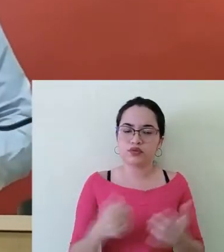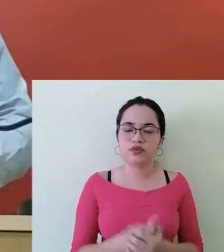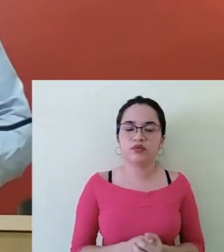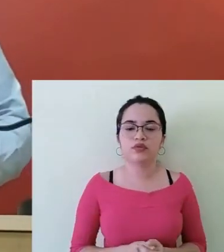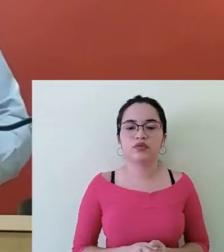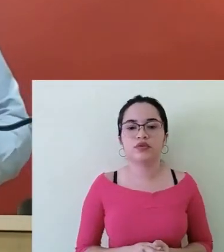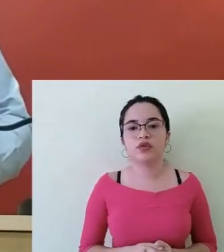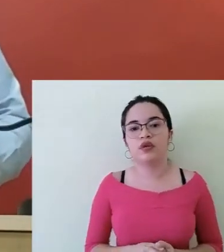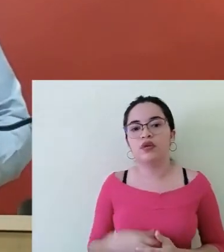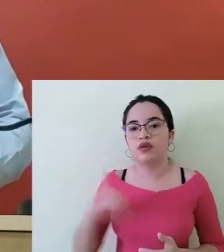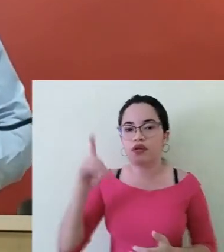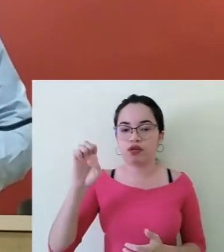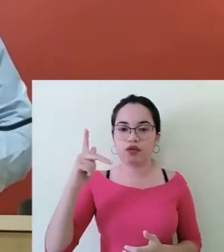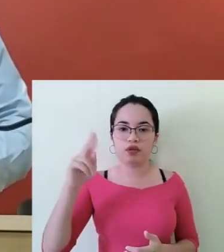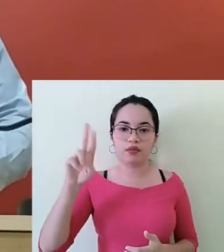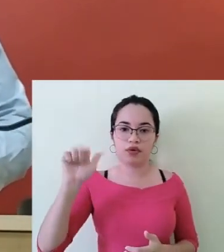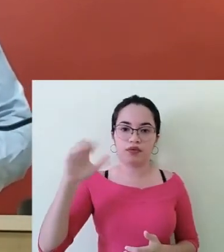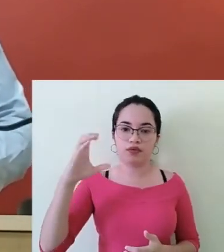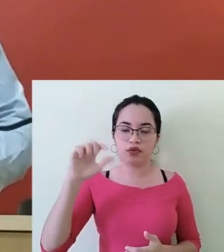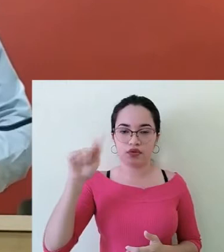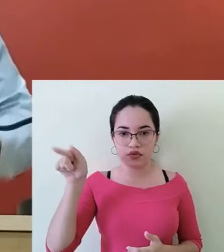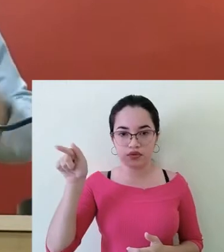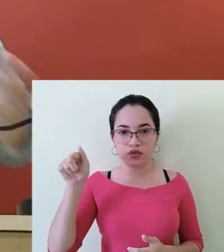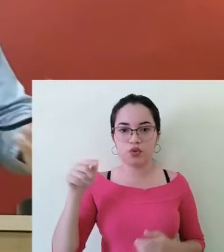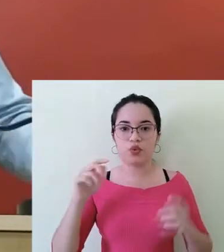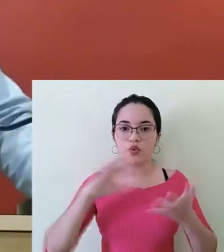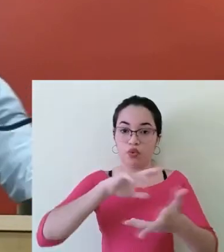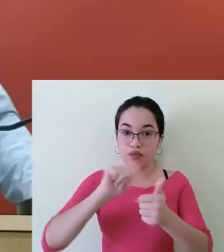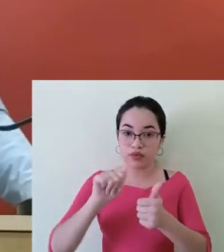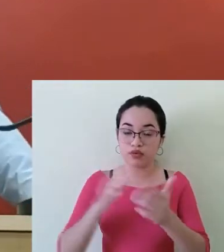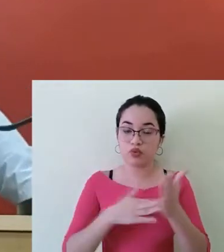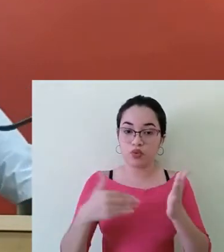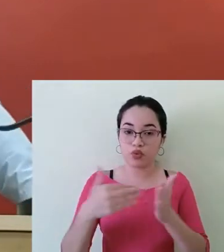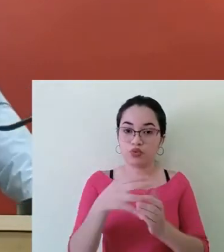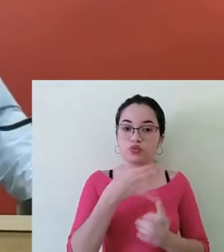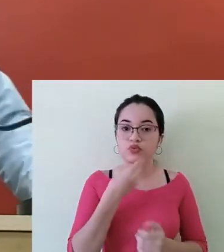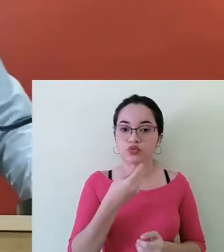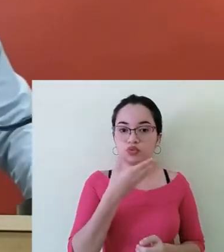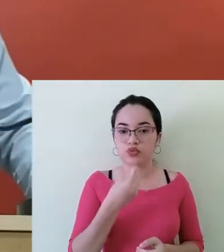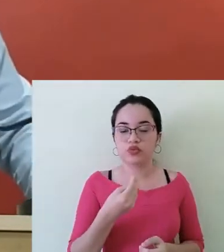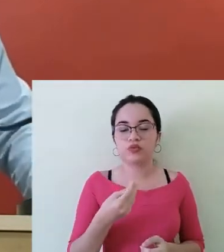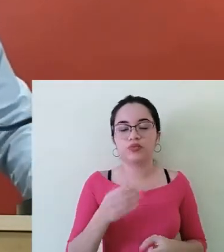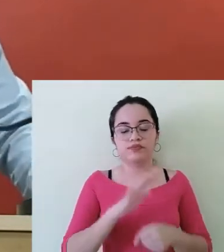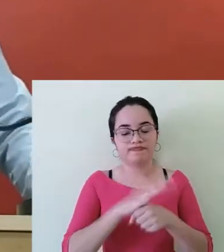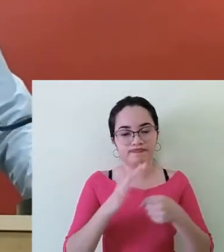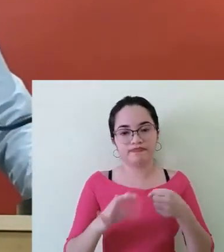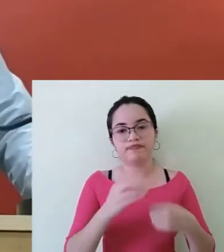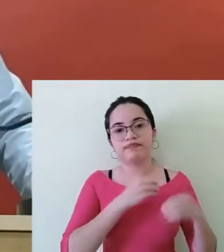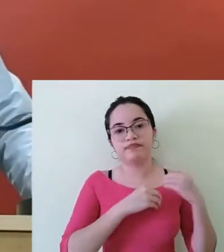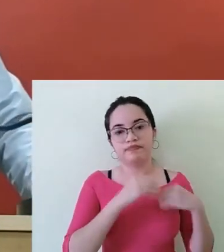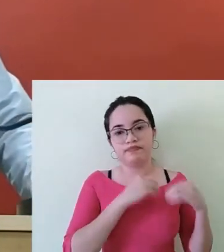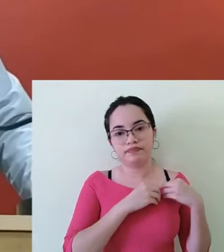a depravação universal, ou seja, todos os homens estão contaminados